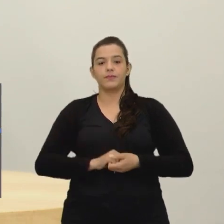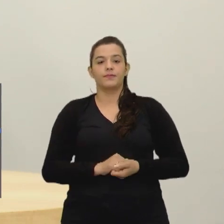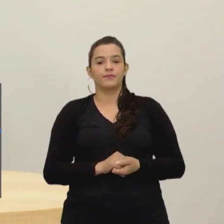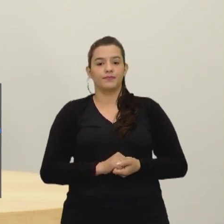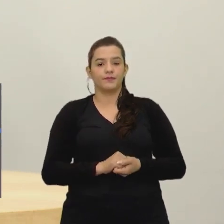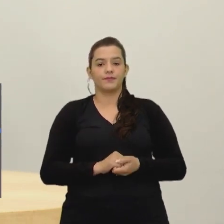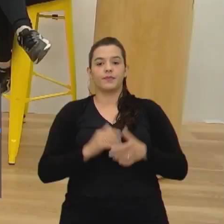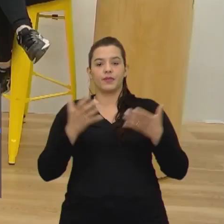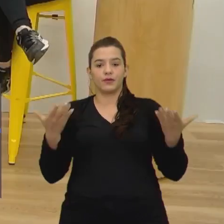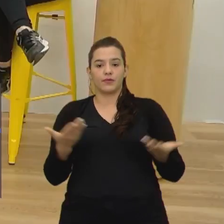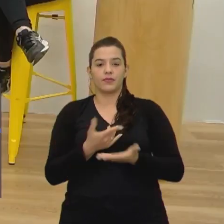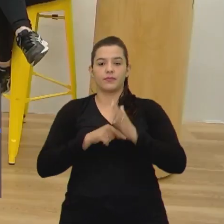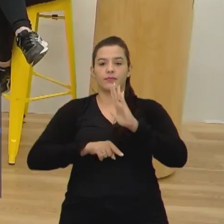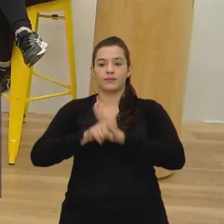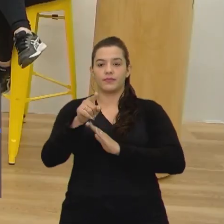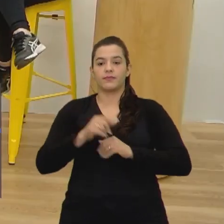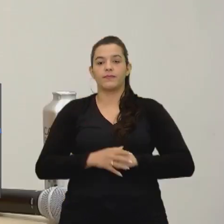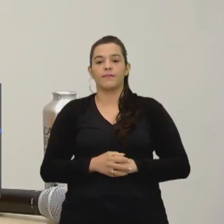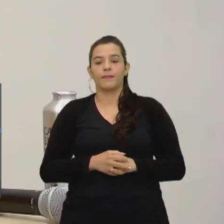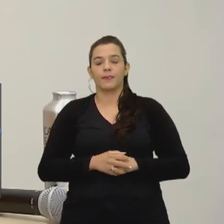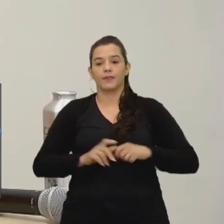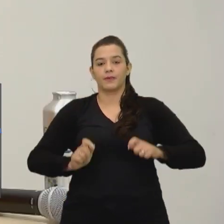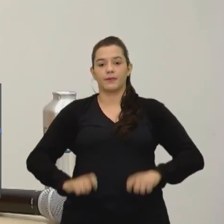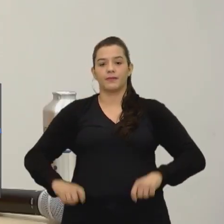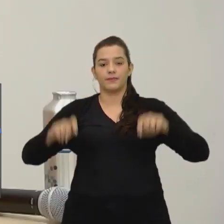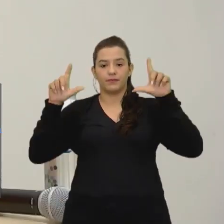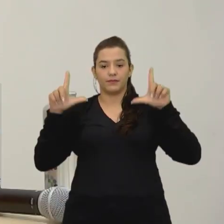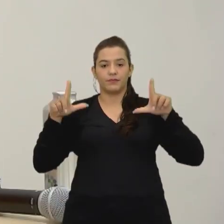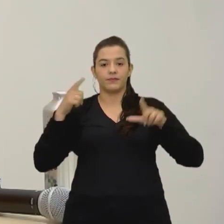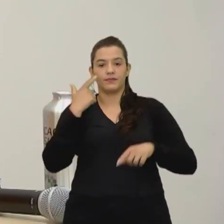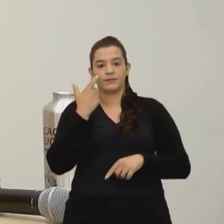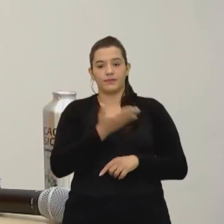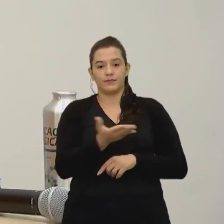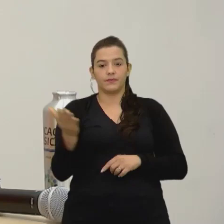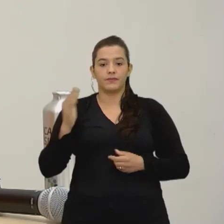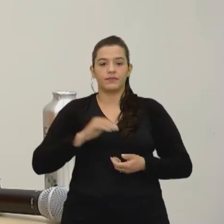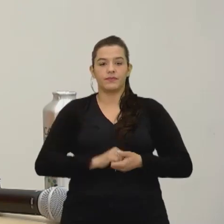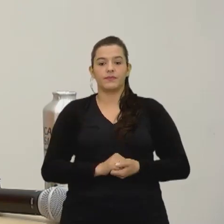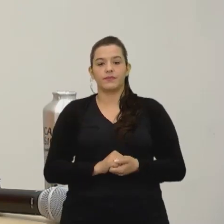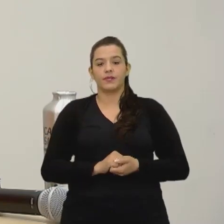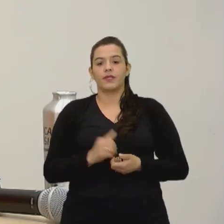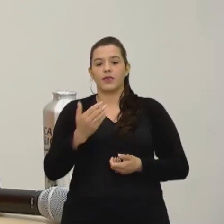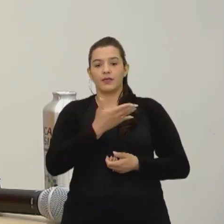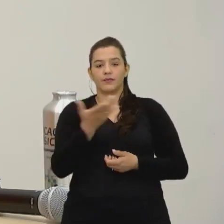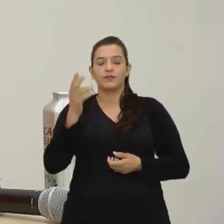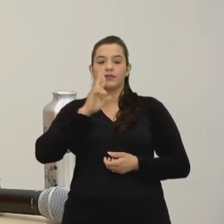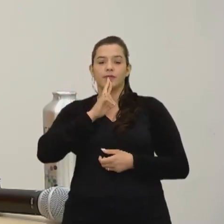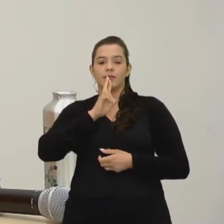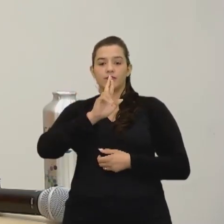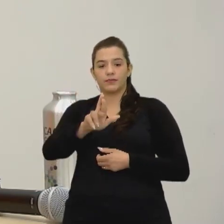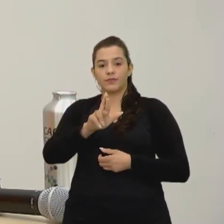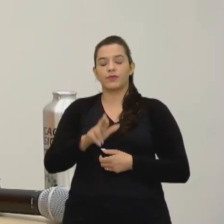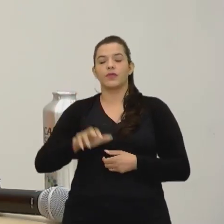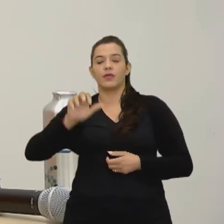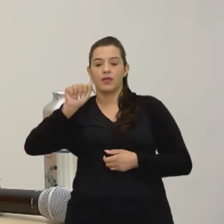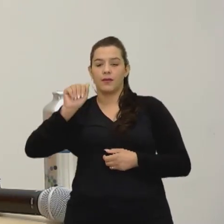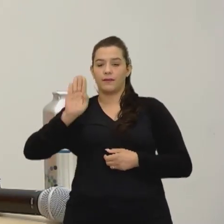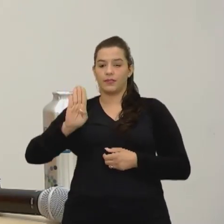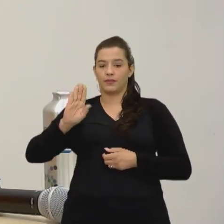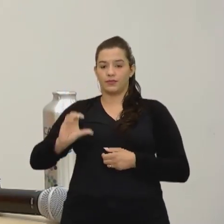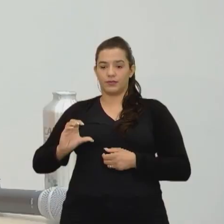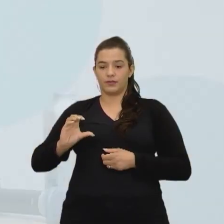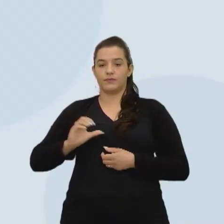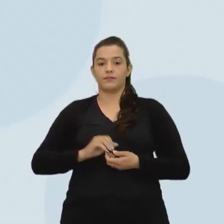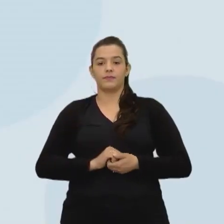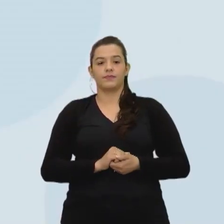Vamos lá para uma enquete? Vamos, a enquete vai aparecer na telinha de vocês e aí vocês respondem a letra A, B ou